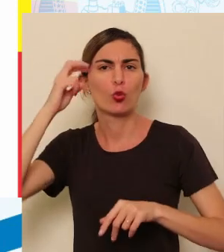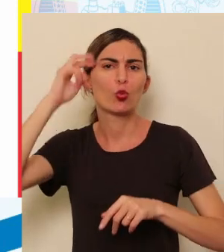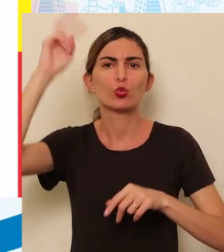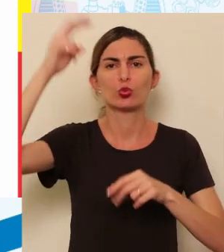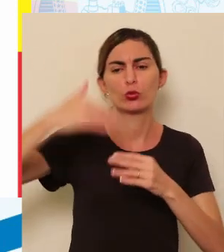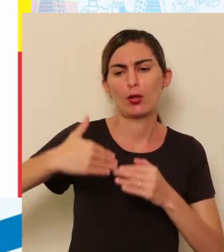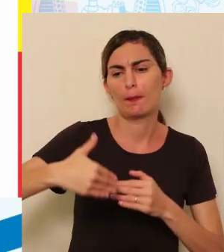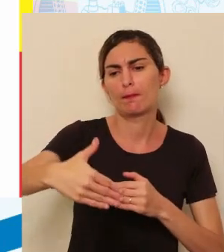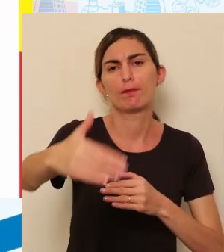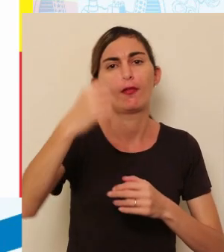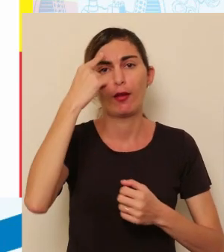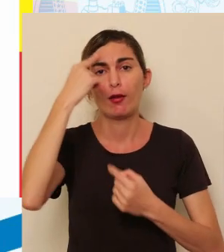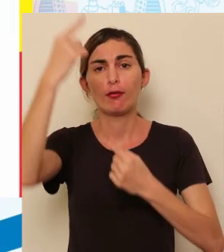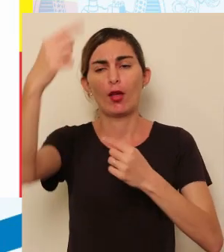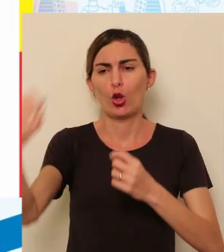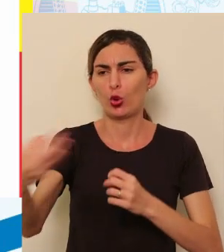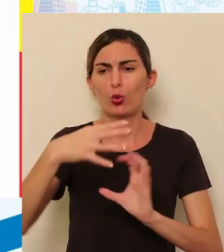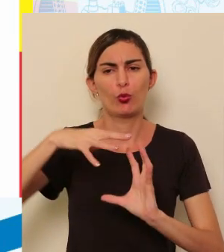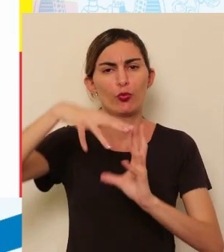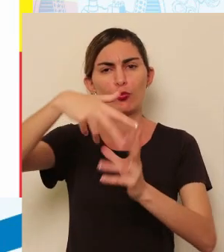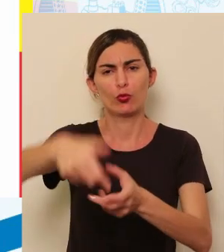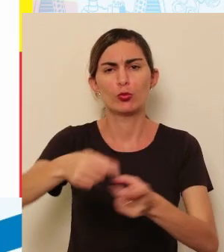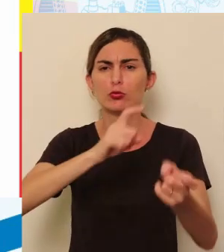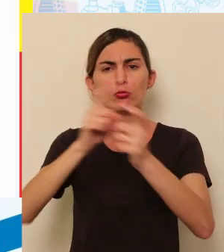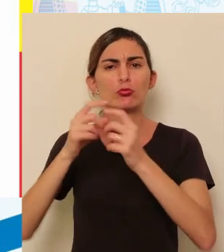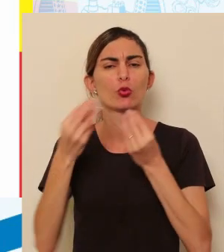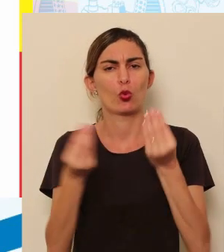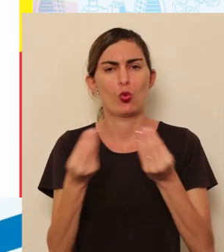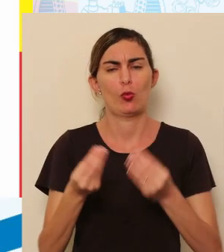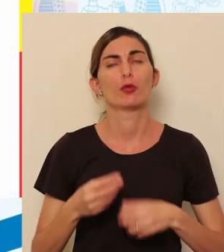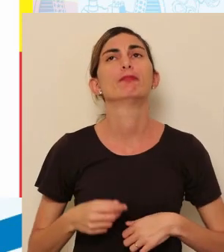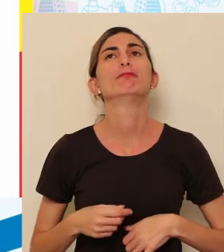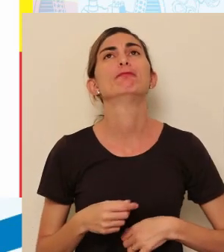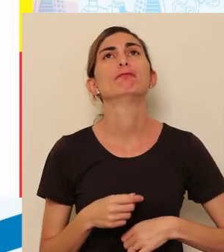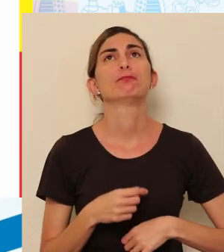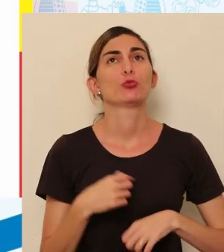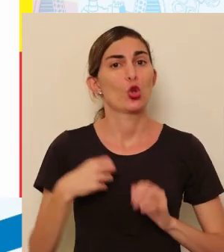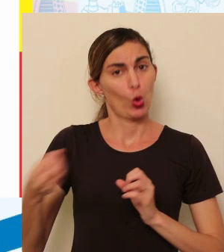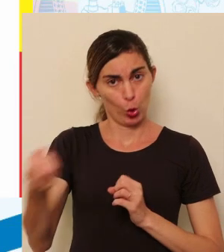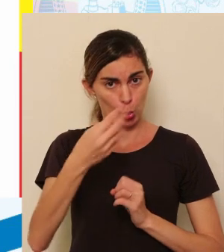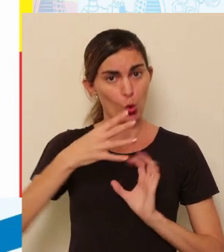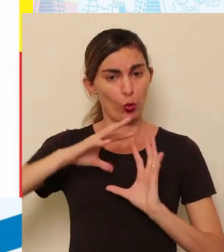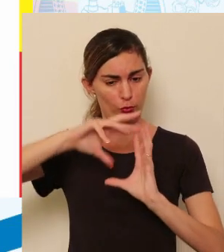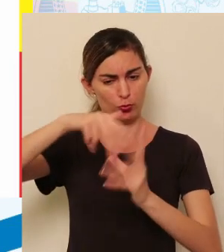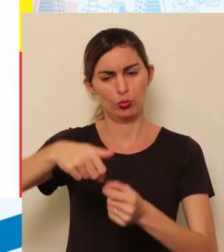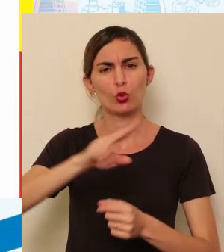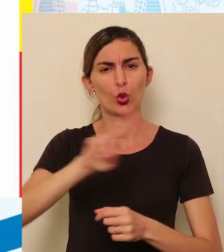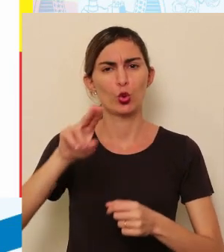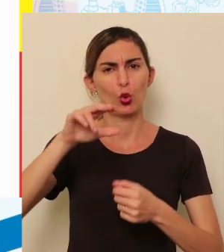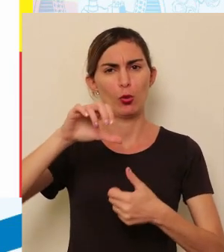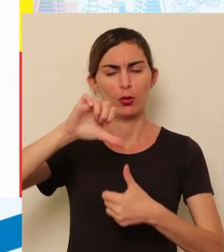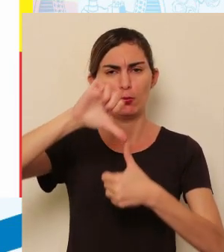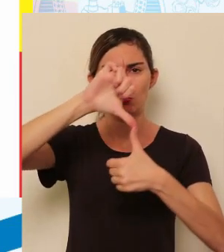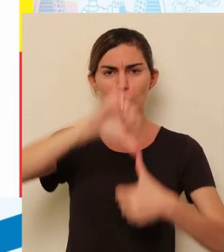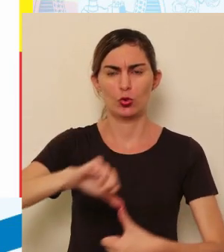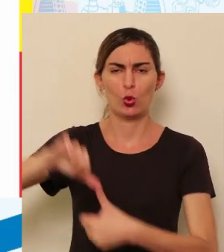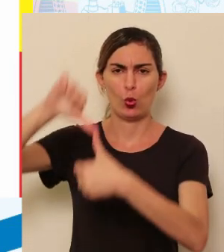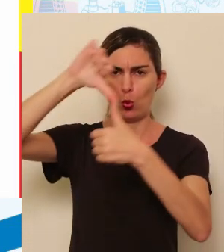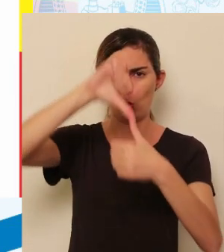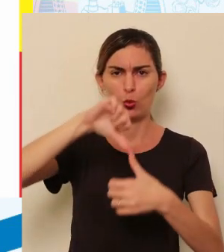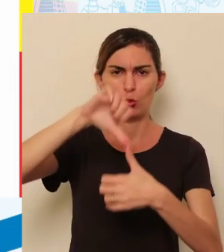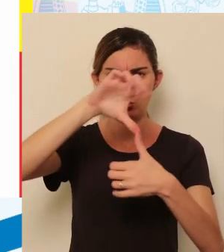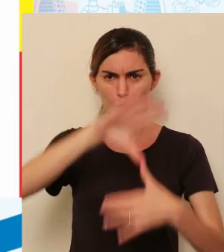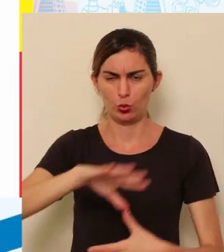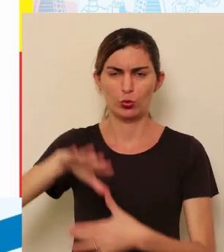cultural a partir disso? A ideia de novo mundo, como discutiremos isso? Novo Mundo foi o nome dado ao continente americano